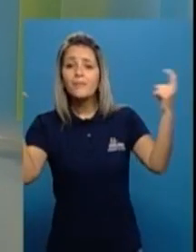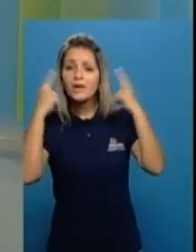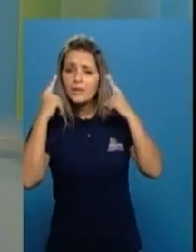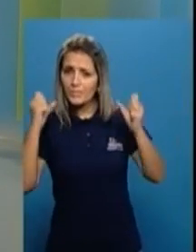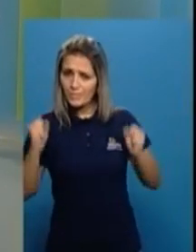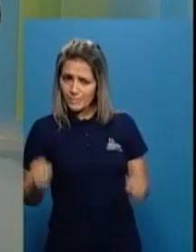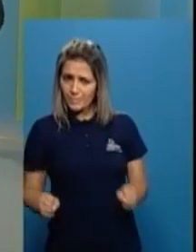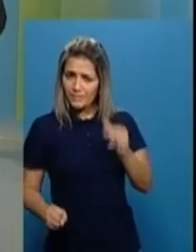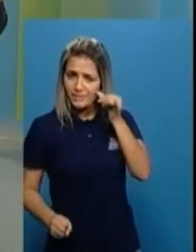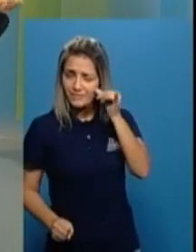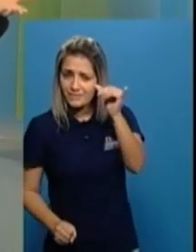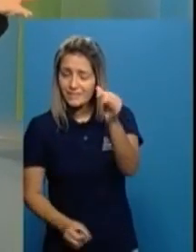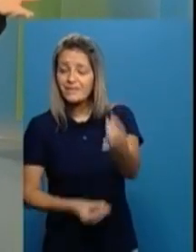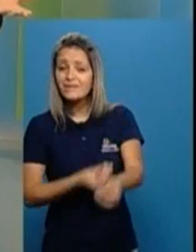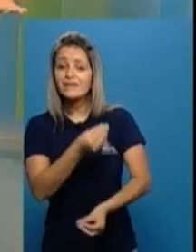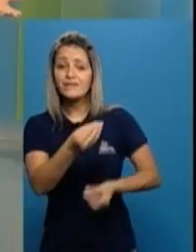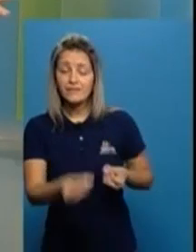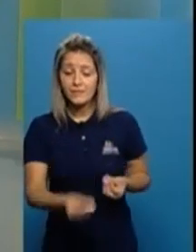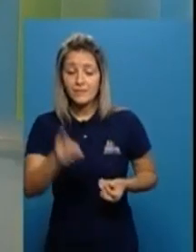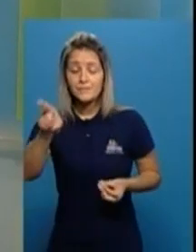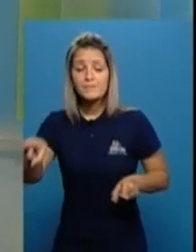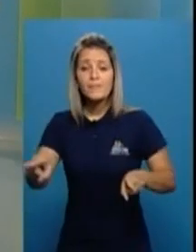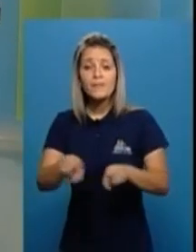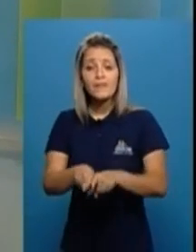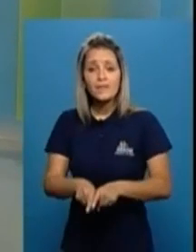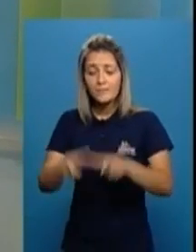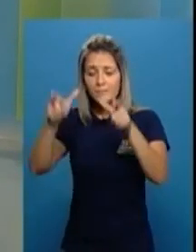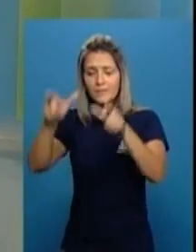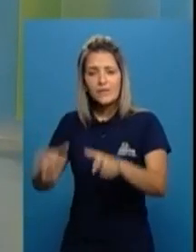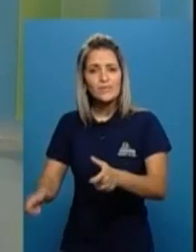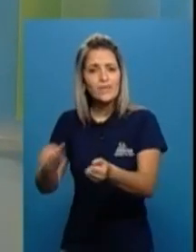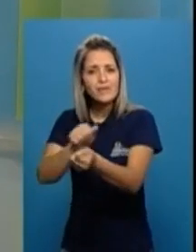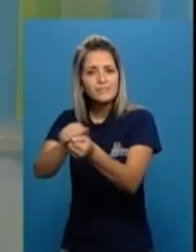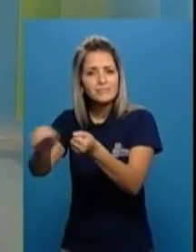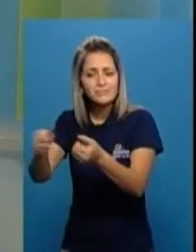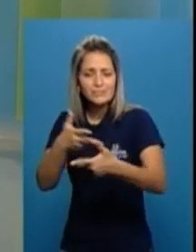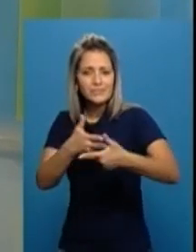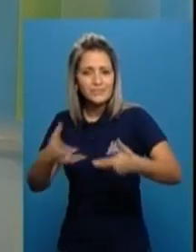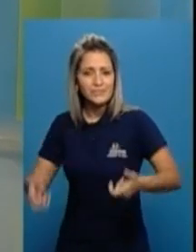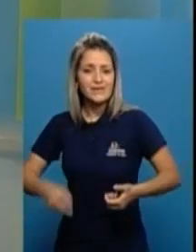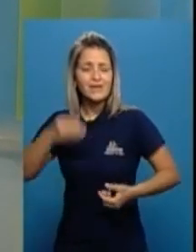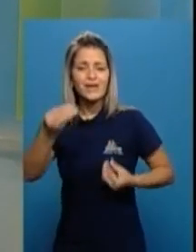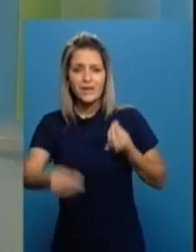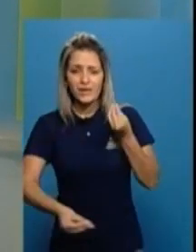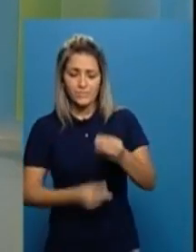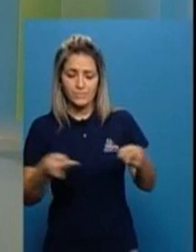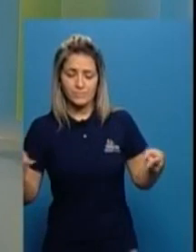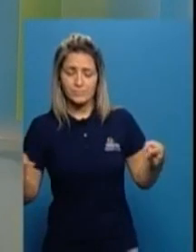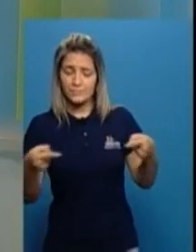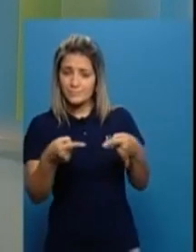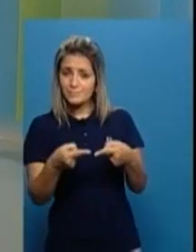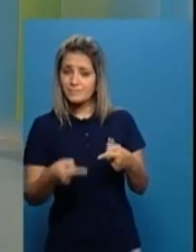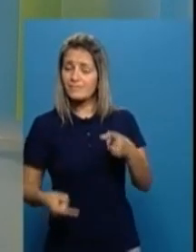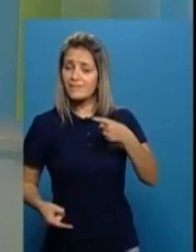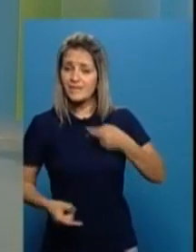isolado? Até mesmo os locais de lavatório, será que são adequados? Existe um excesso de